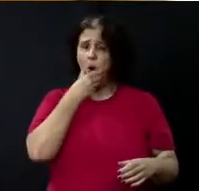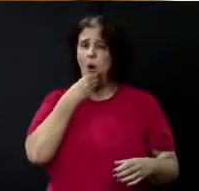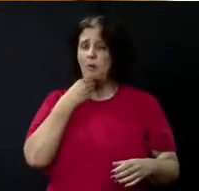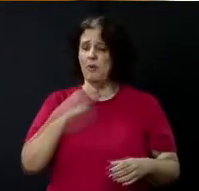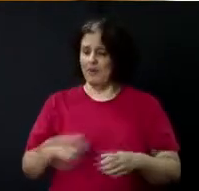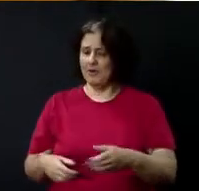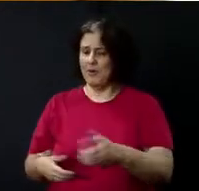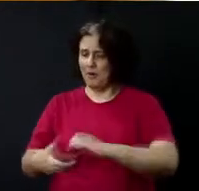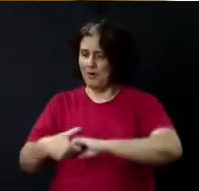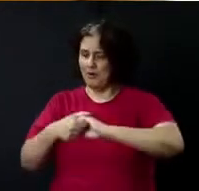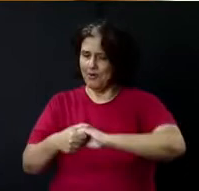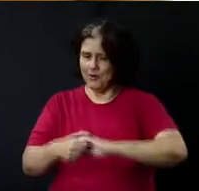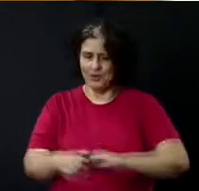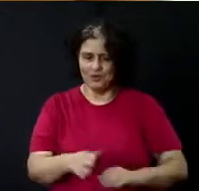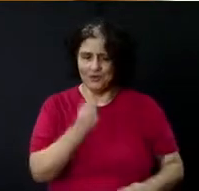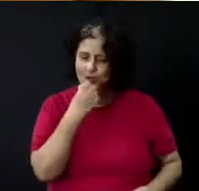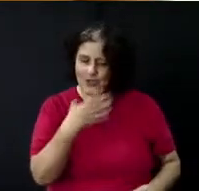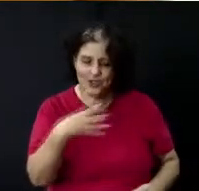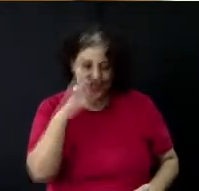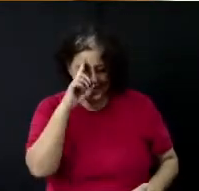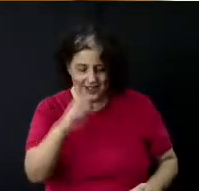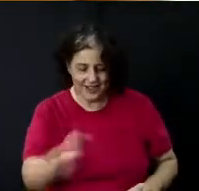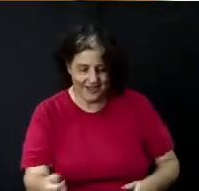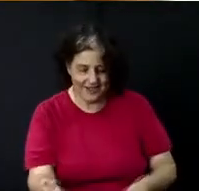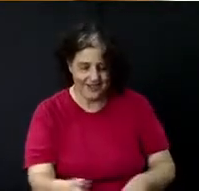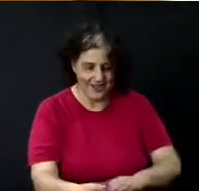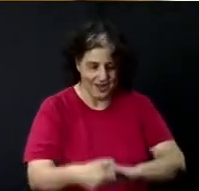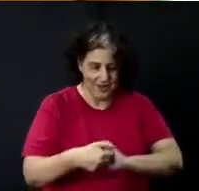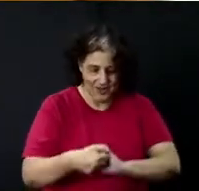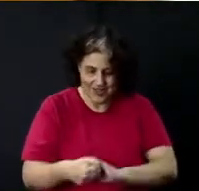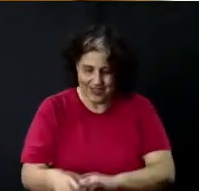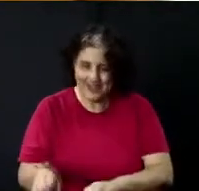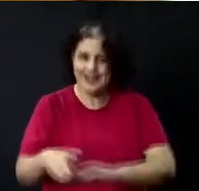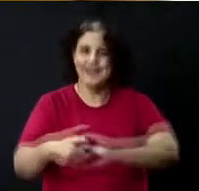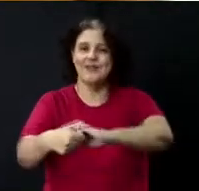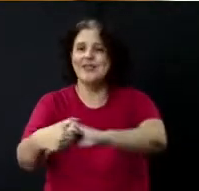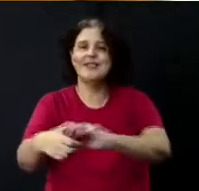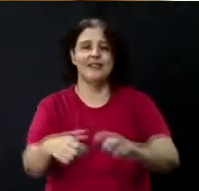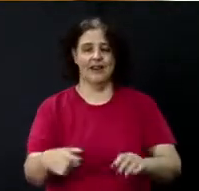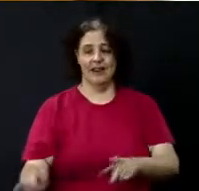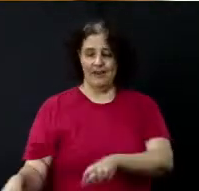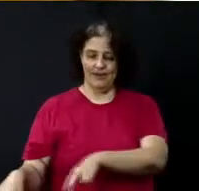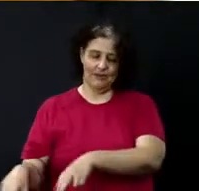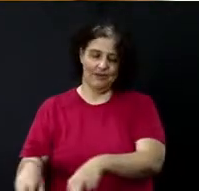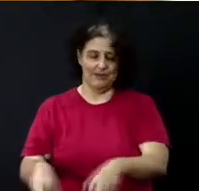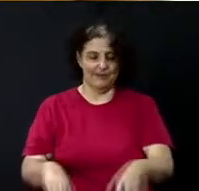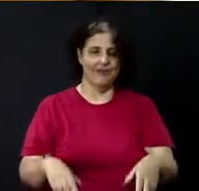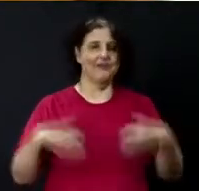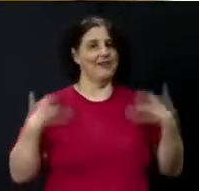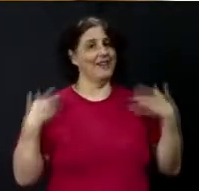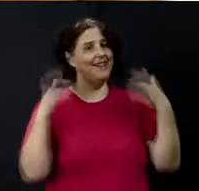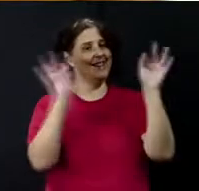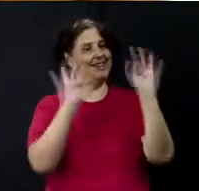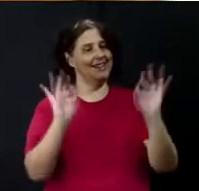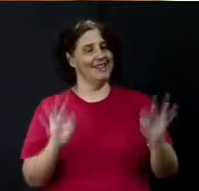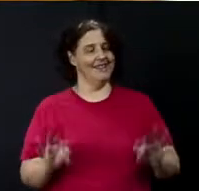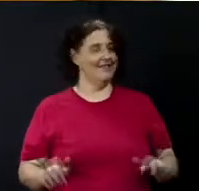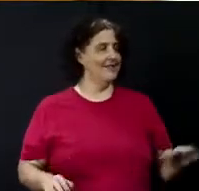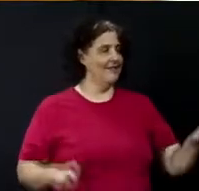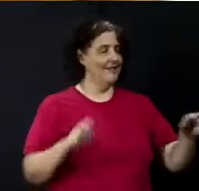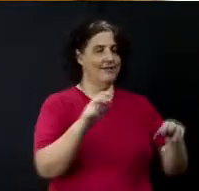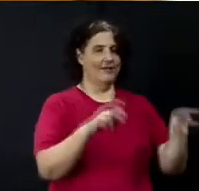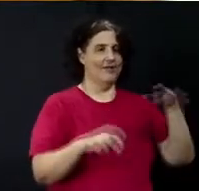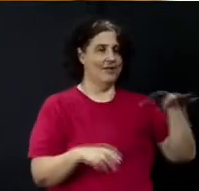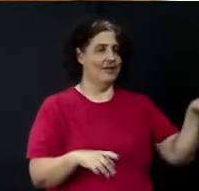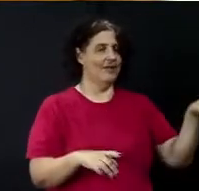linda, como cresceu e tal. E você vai entrando muito contente, dando oi para as pessoas, se achega. A primeira